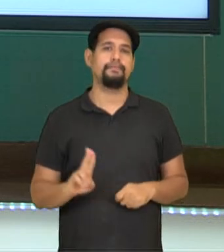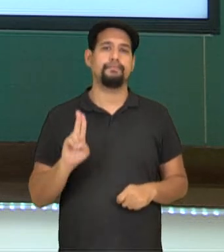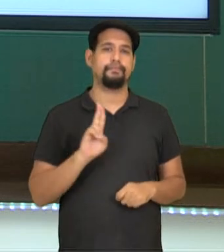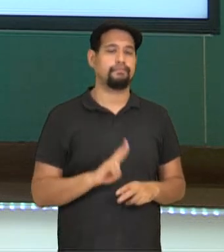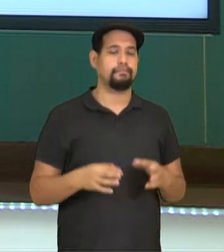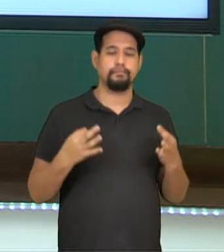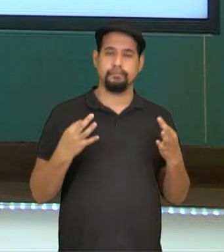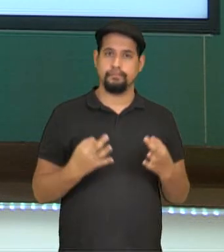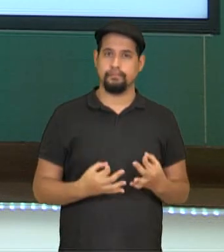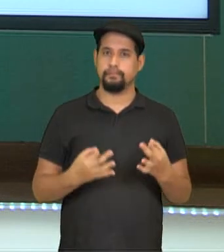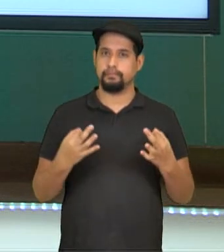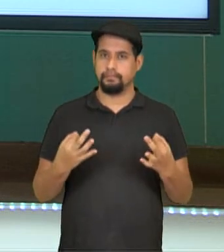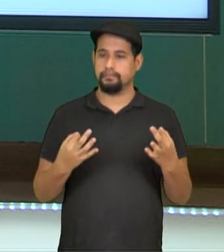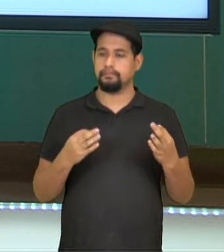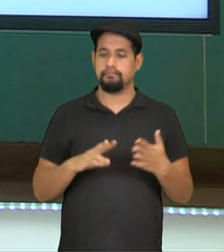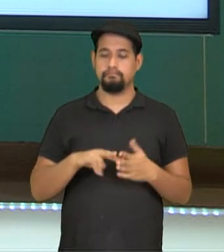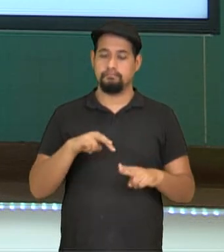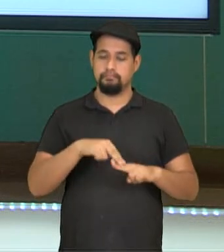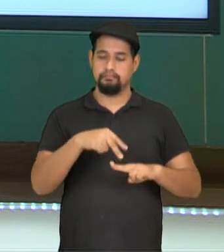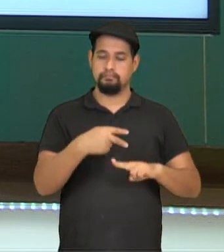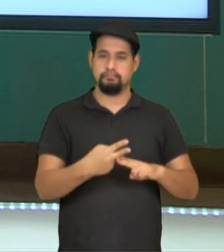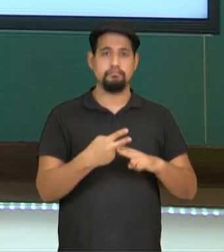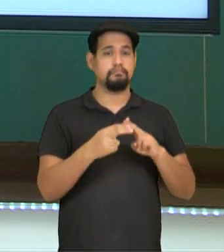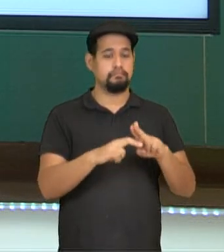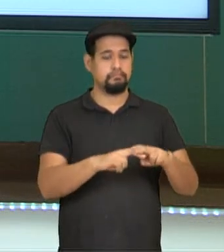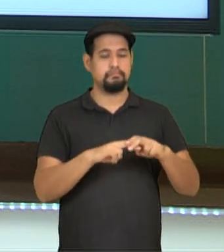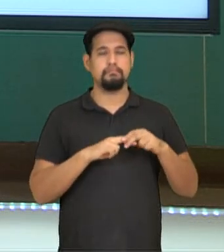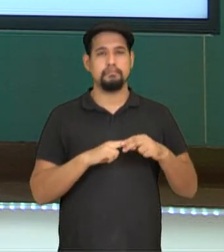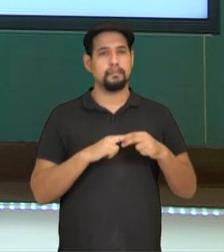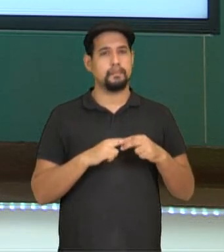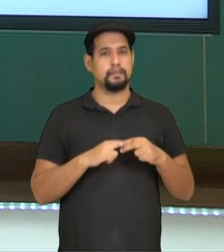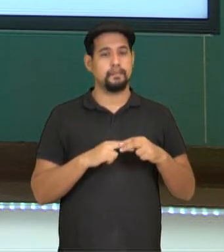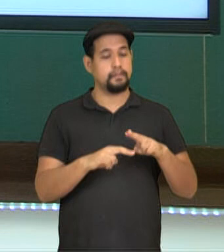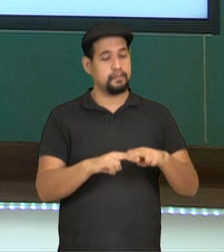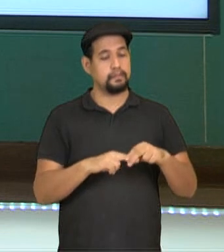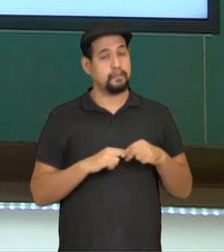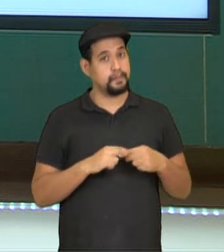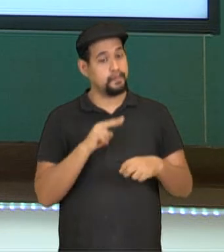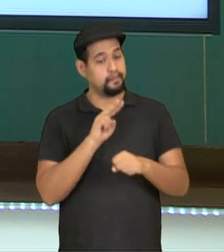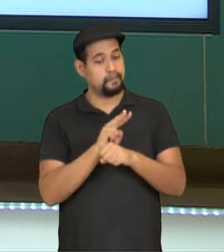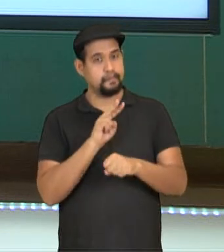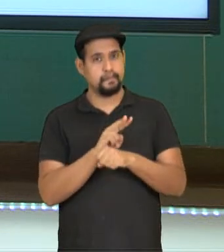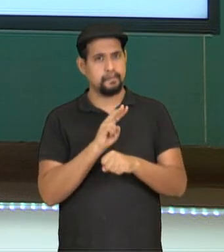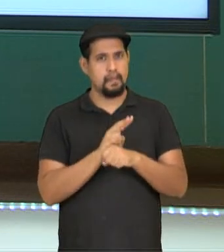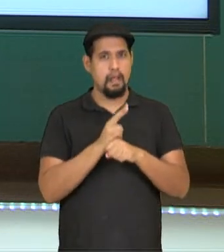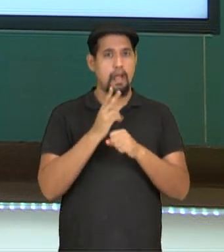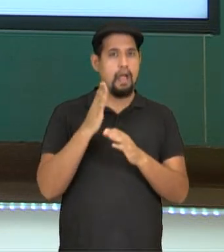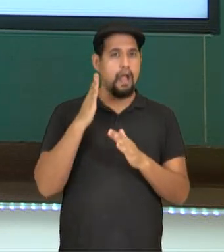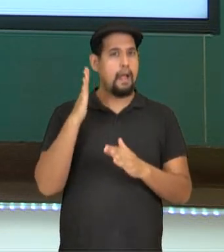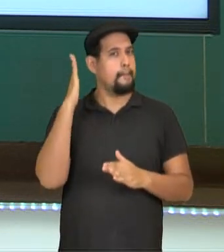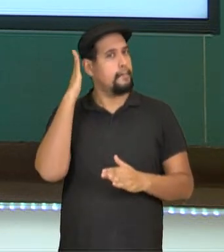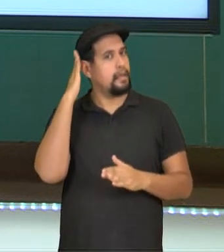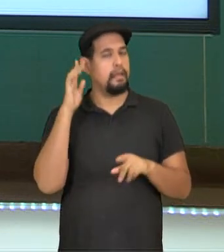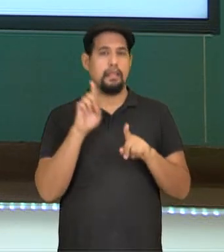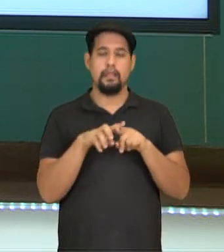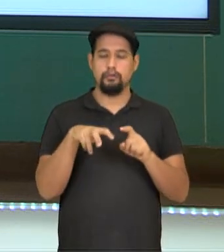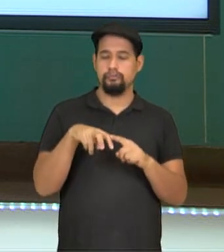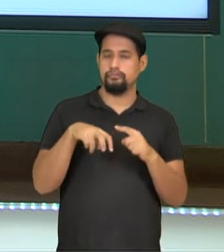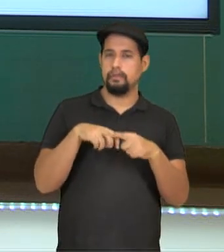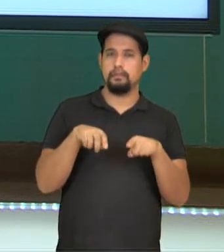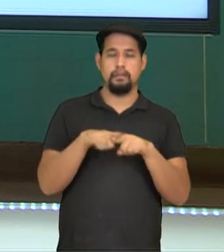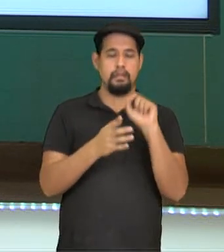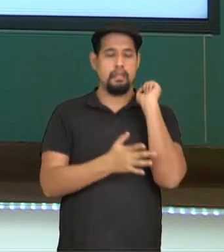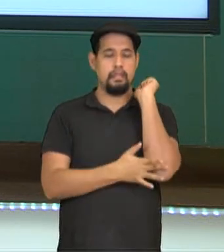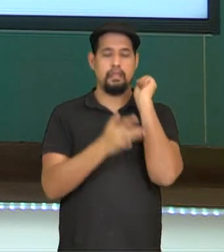estar preparado para essas quedas. Por isso, proteger a sua cabeça, o seu joelho, o